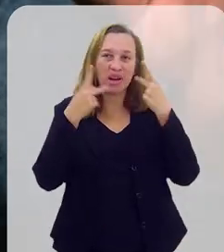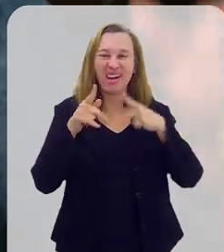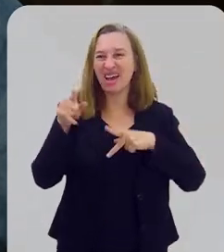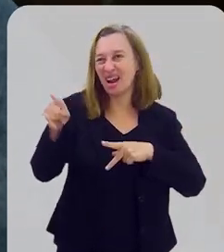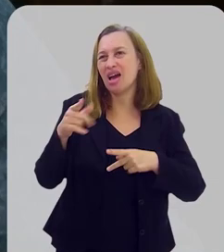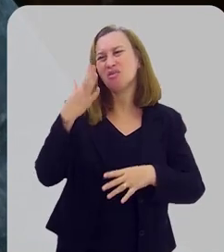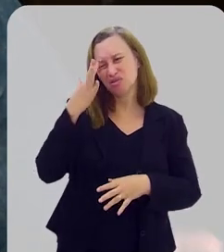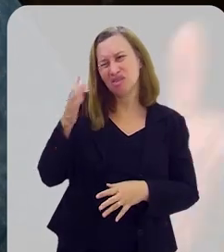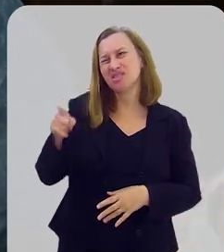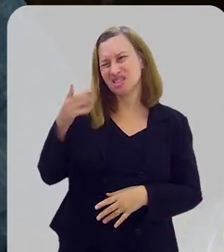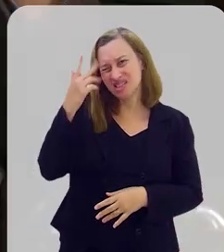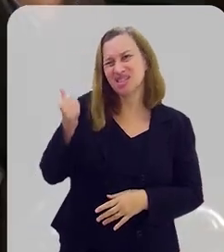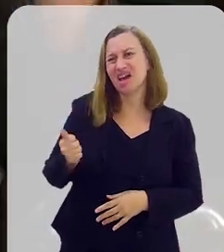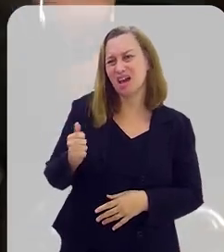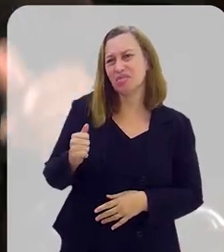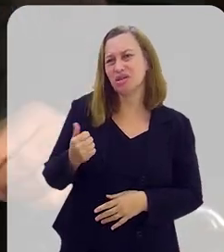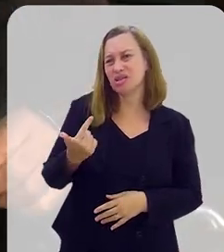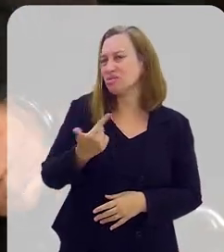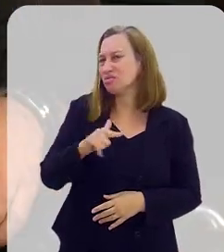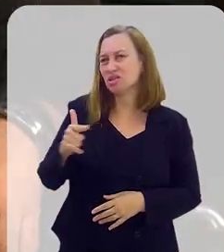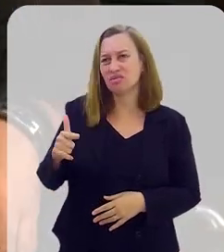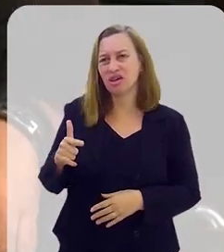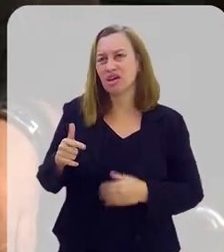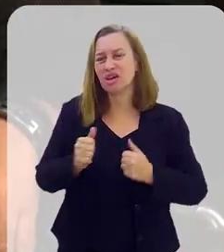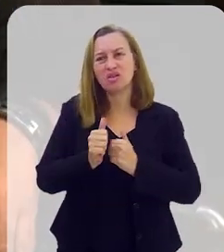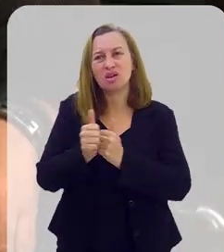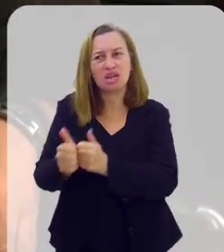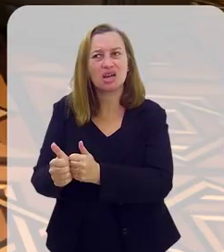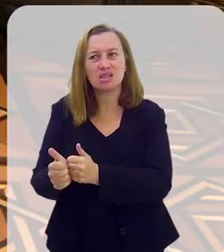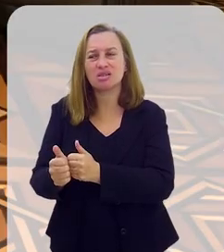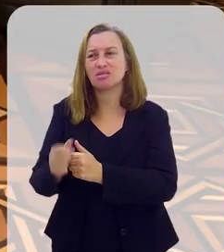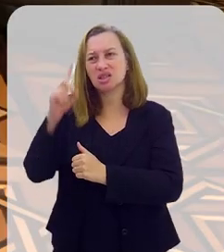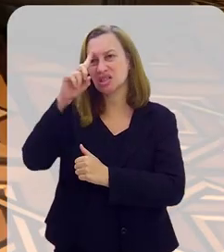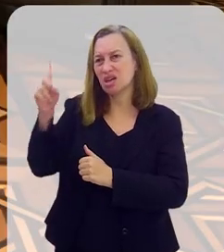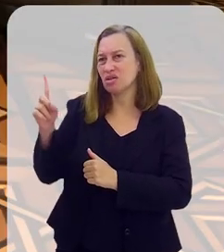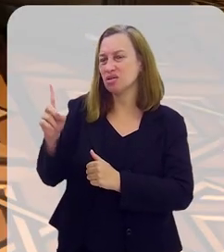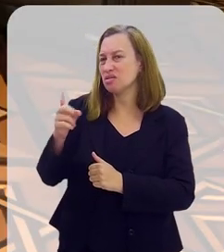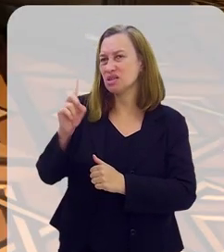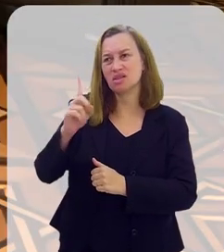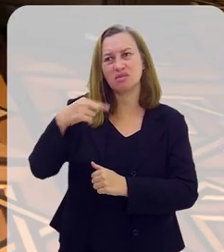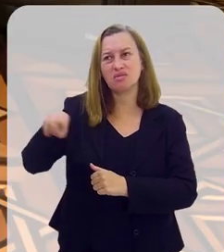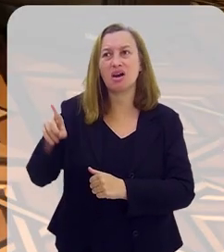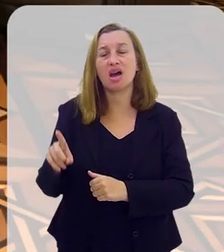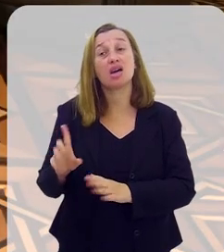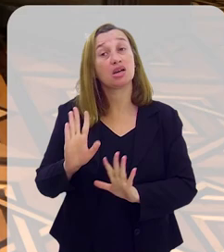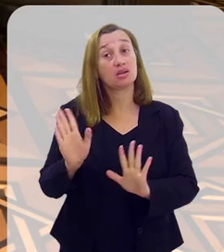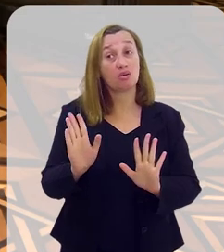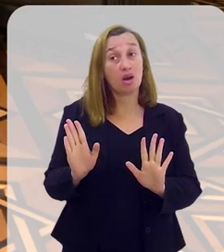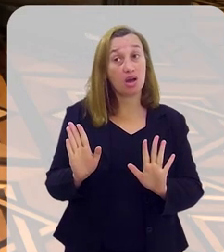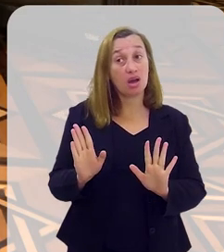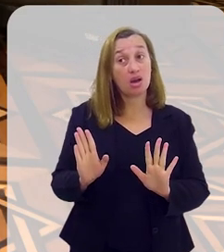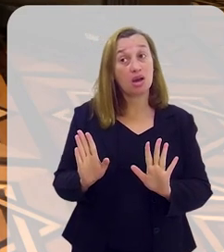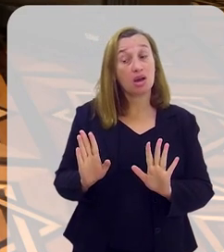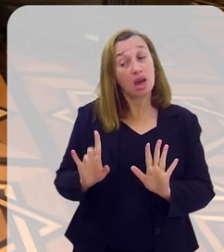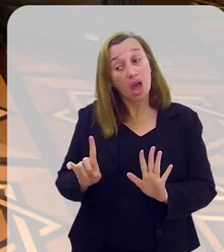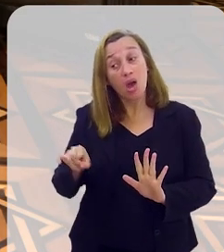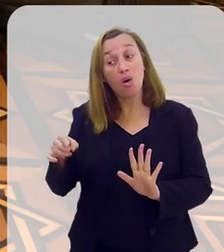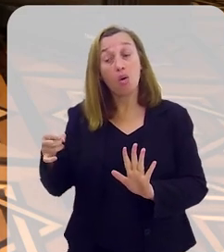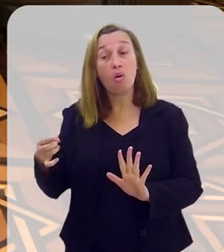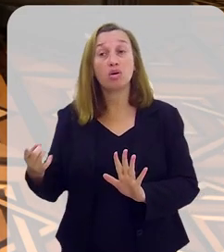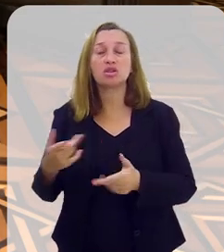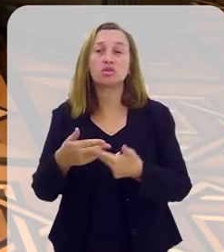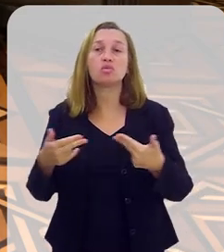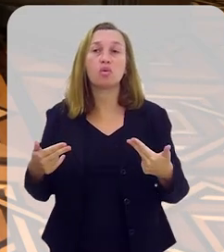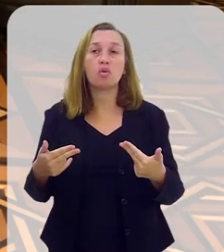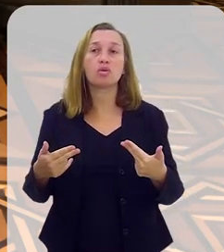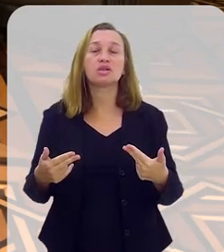vou lá pregar Evangélio aí você sabe que se você não for direcionado por Deus para fazer isso você não vai é e a parada não é essa Deus não disse Exatamente isso né A parada